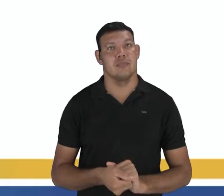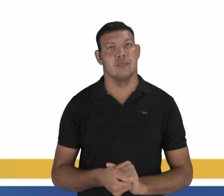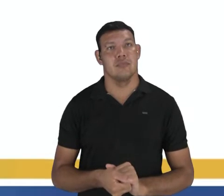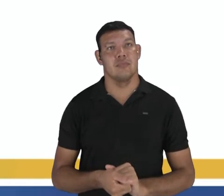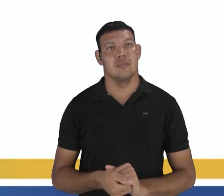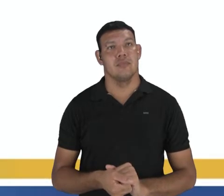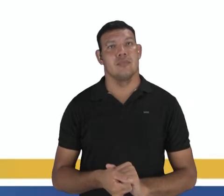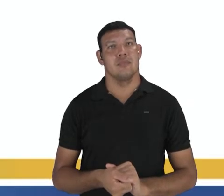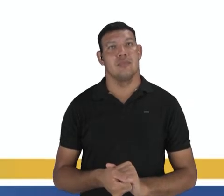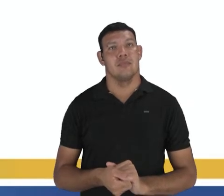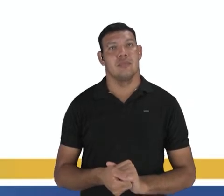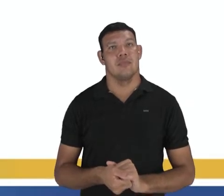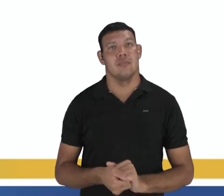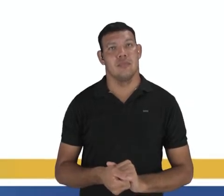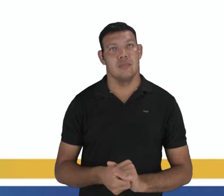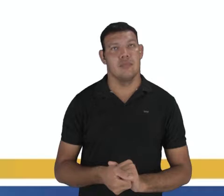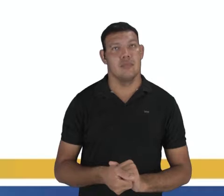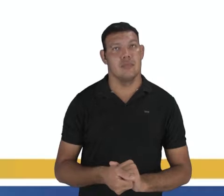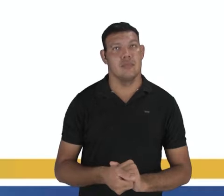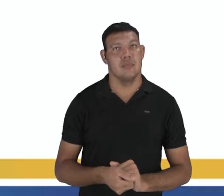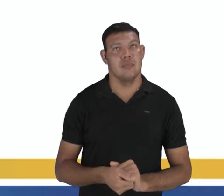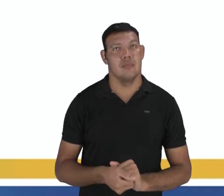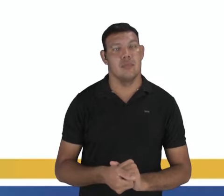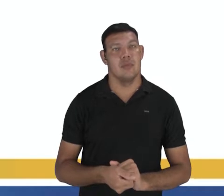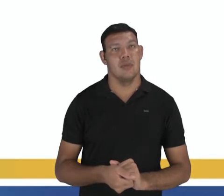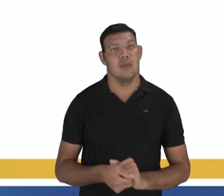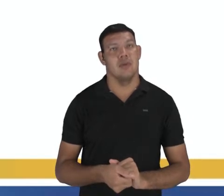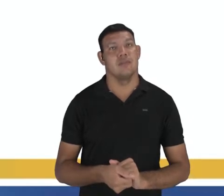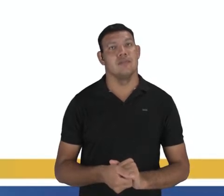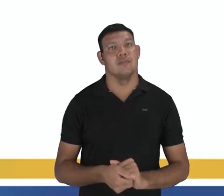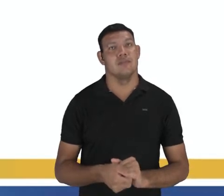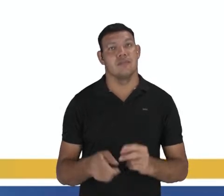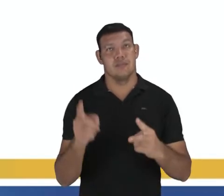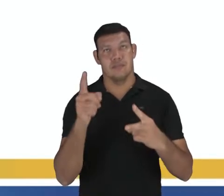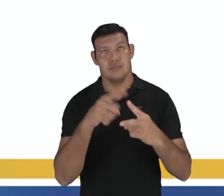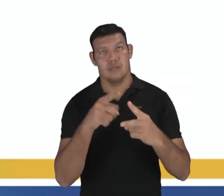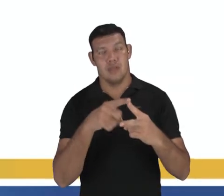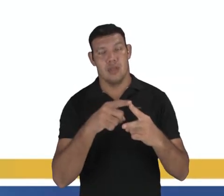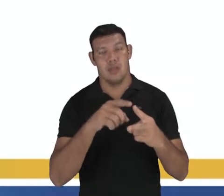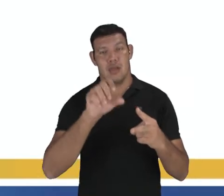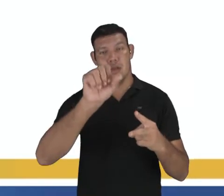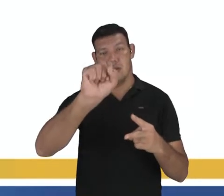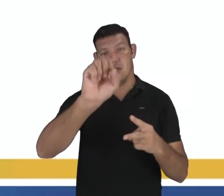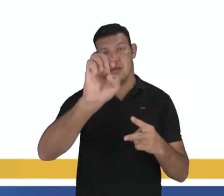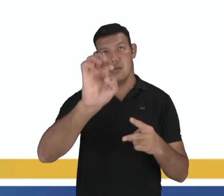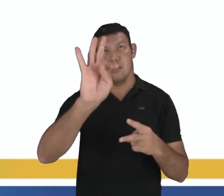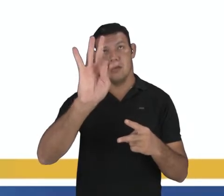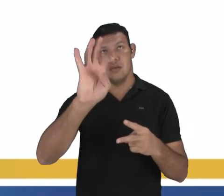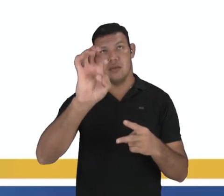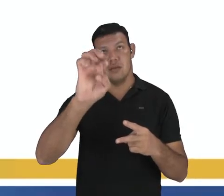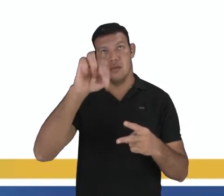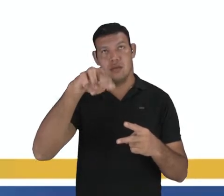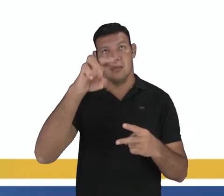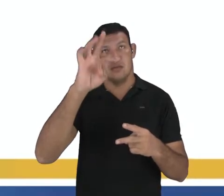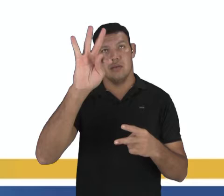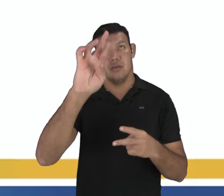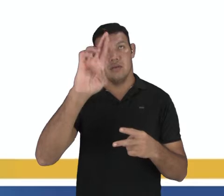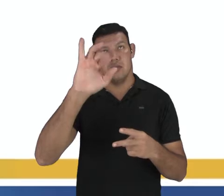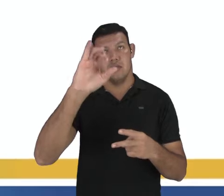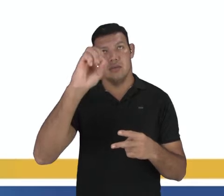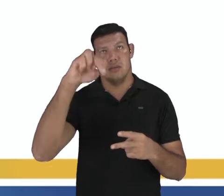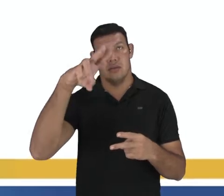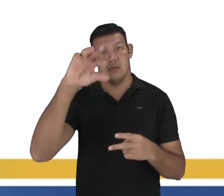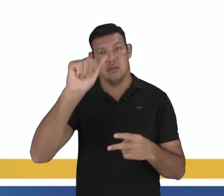outra, que eu vou passar aqui para vocês, a África subsaariana. E aí, pessoal, é aqui onde a gente entra em algumas questões que